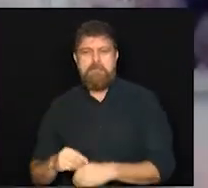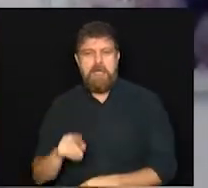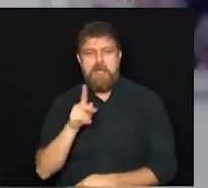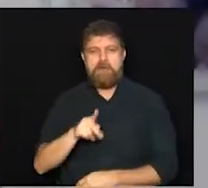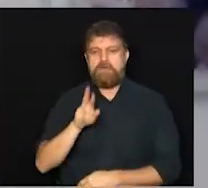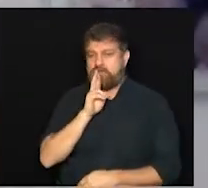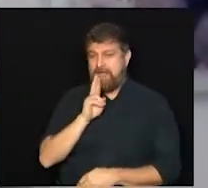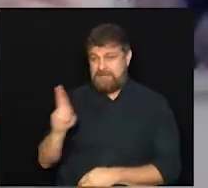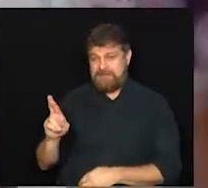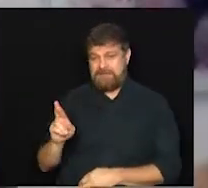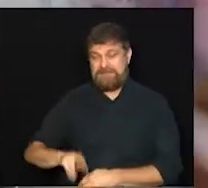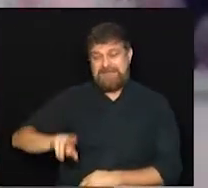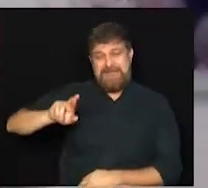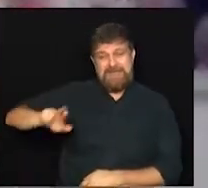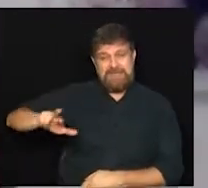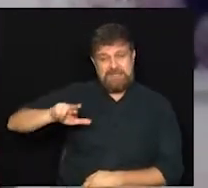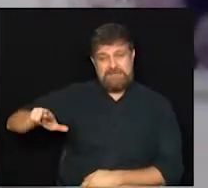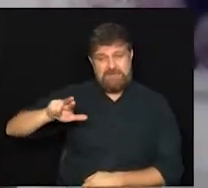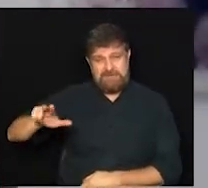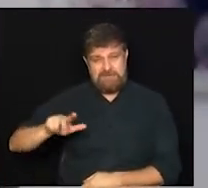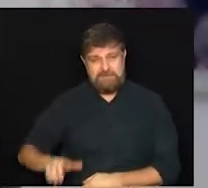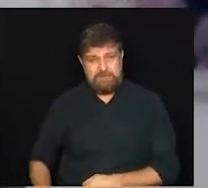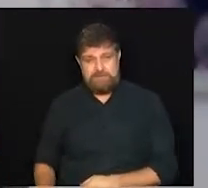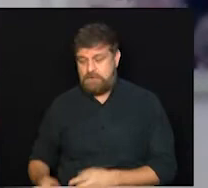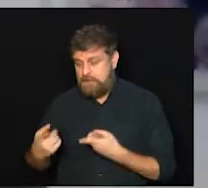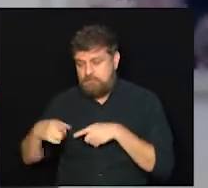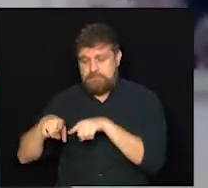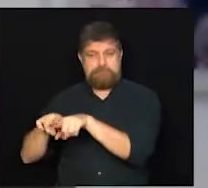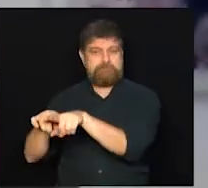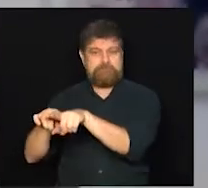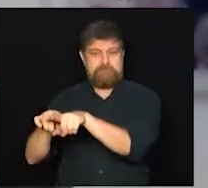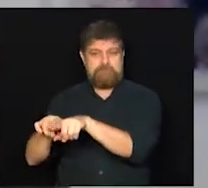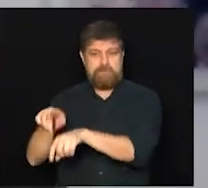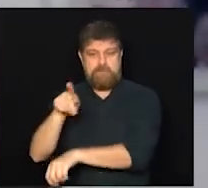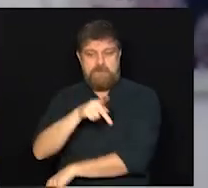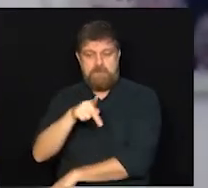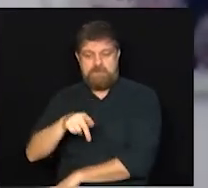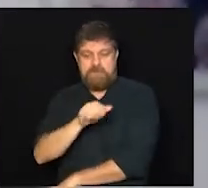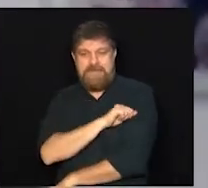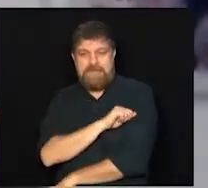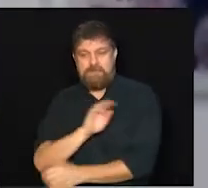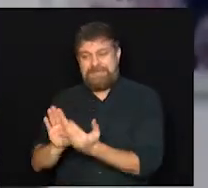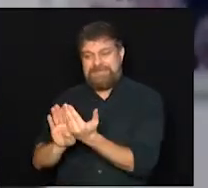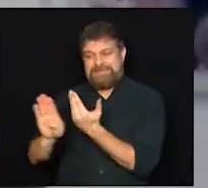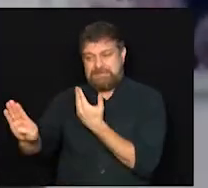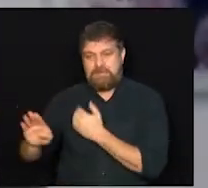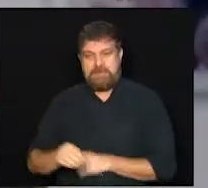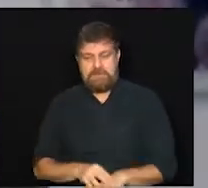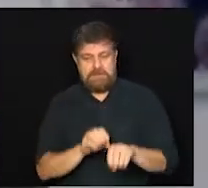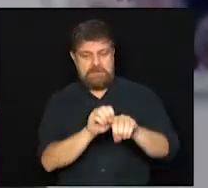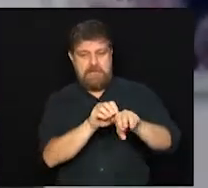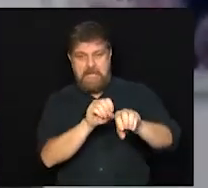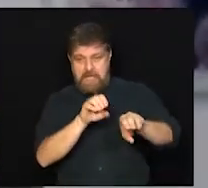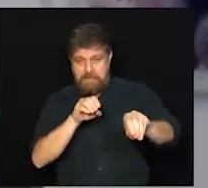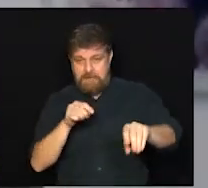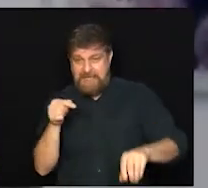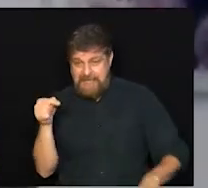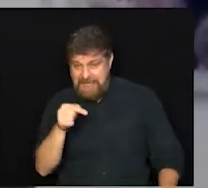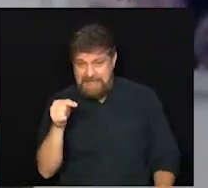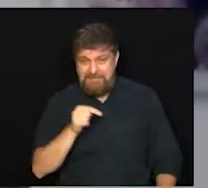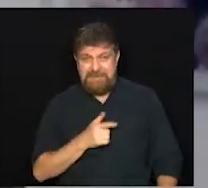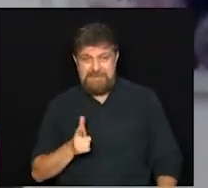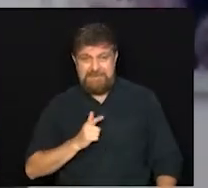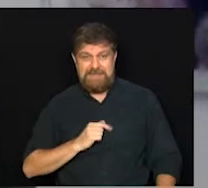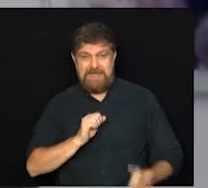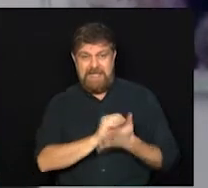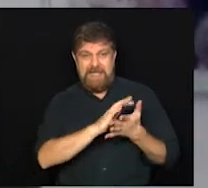responde, é uma coisa assíncrona. No ensino remoto, a gente estimula que tenha atividade síncrona, isso